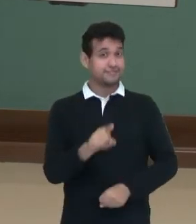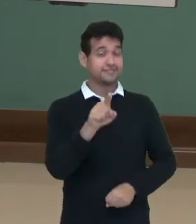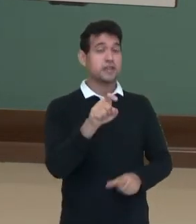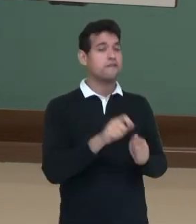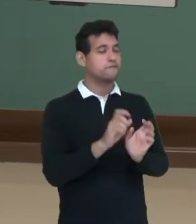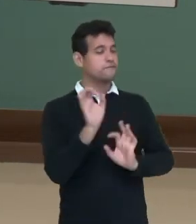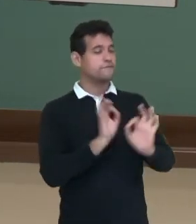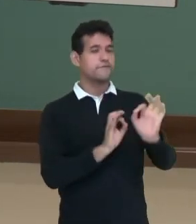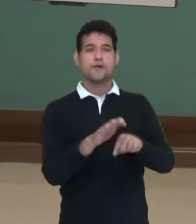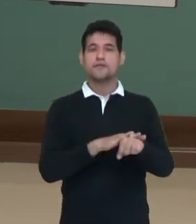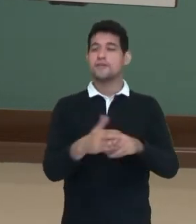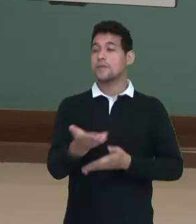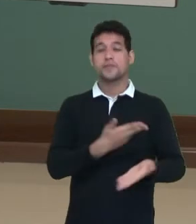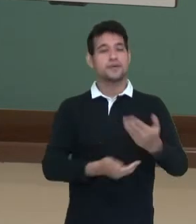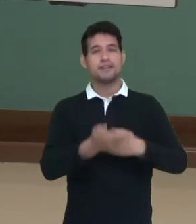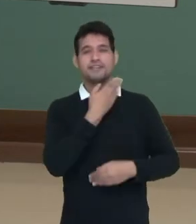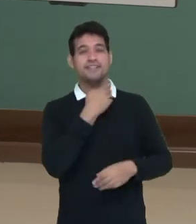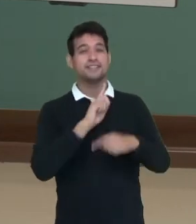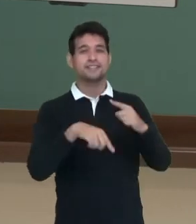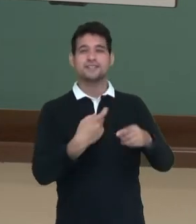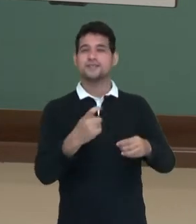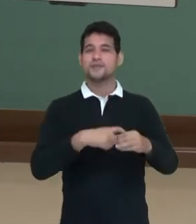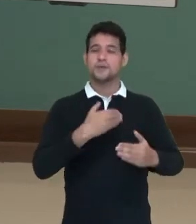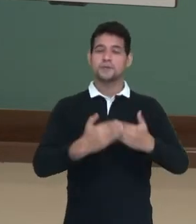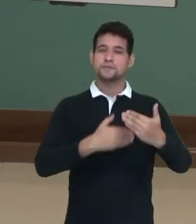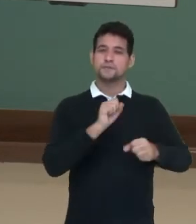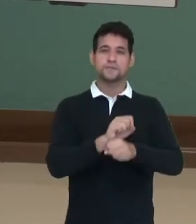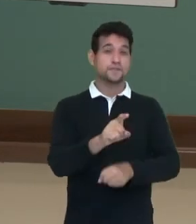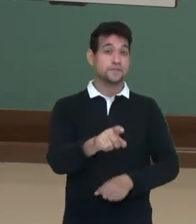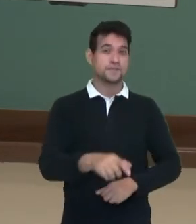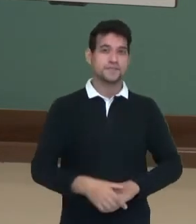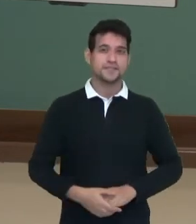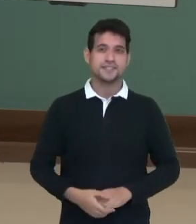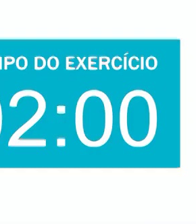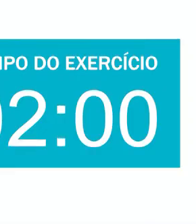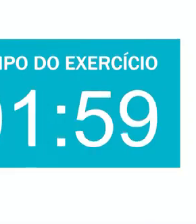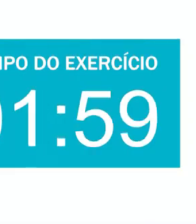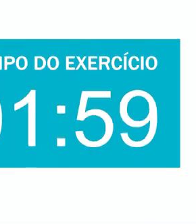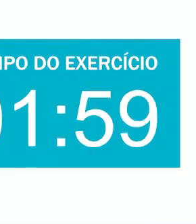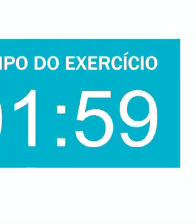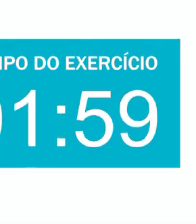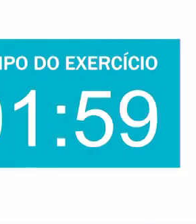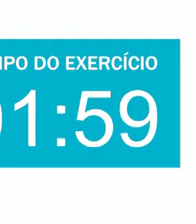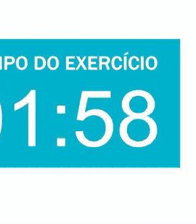vocês conversarem sobre isso e eu já retorno para dar continuidade até daqui a pouco.